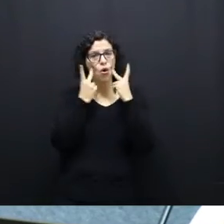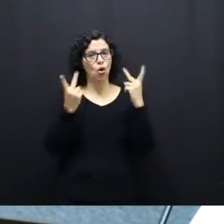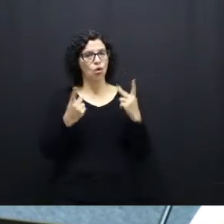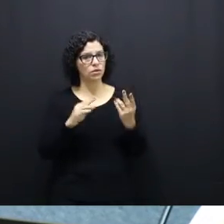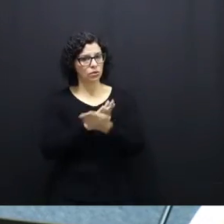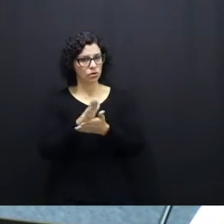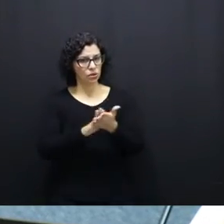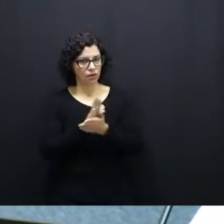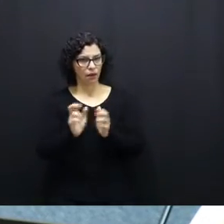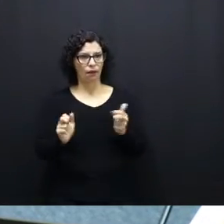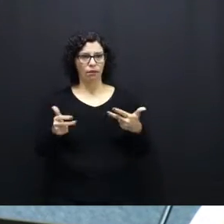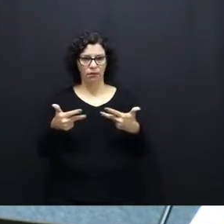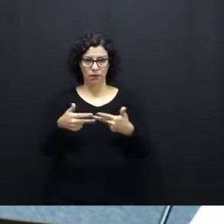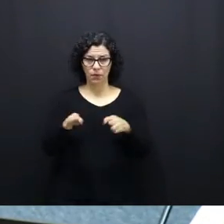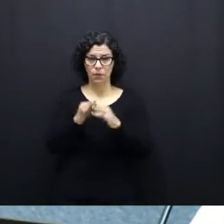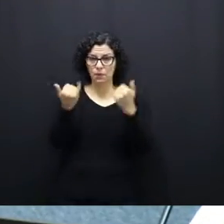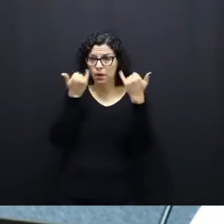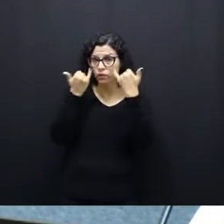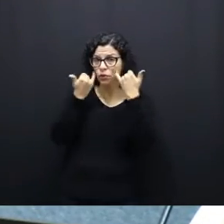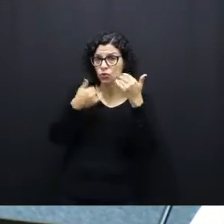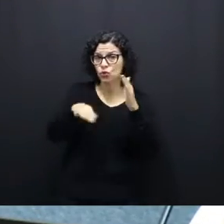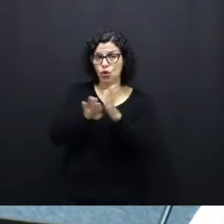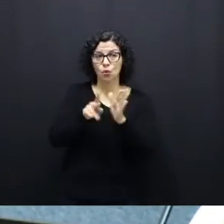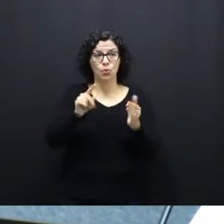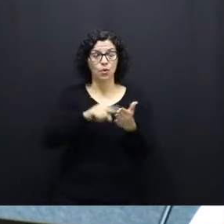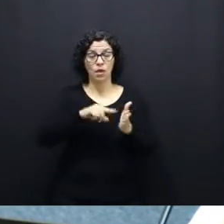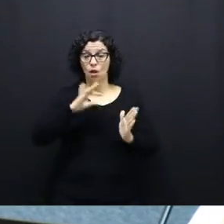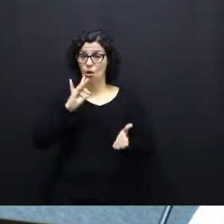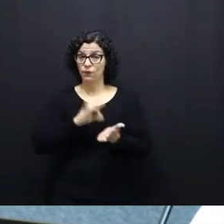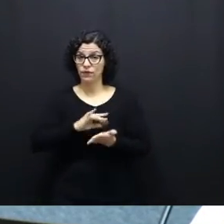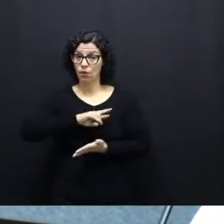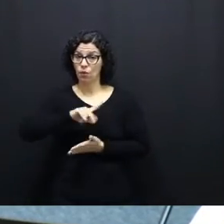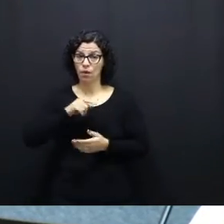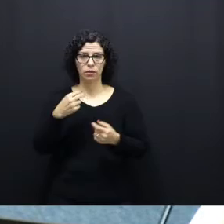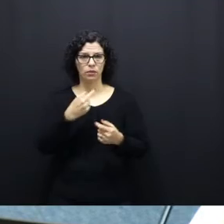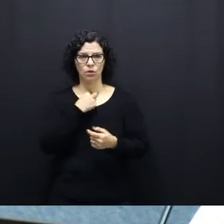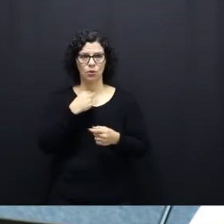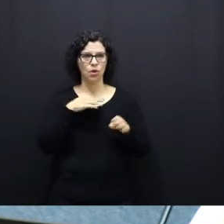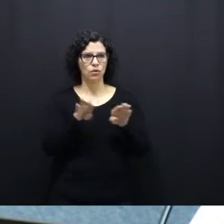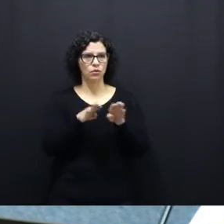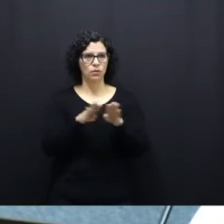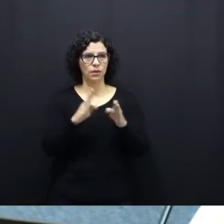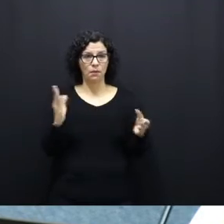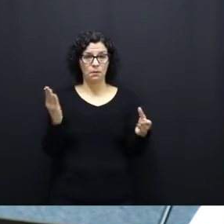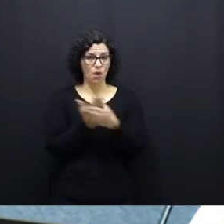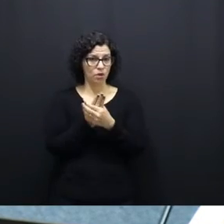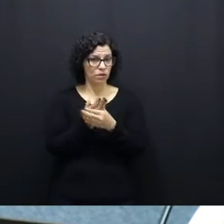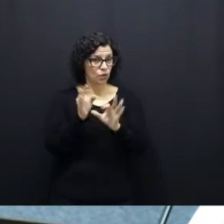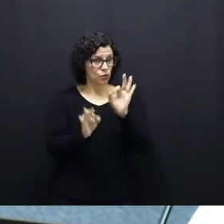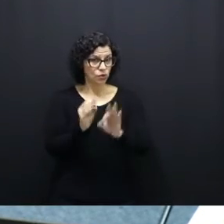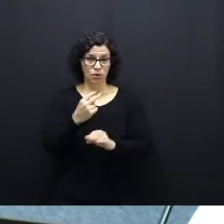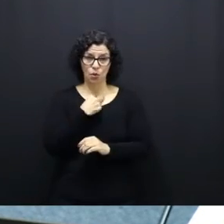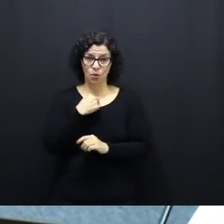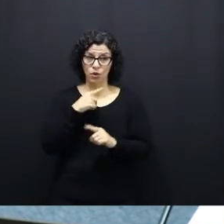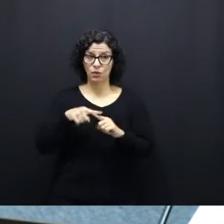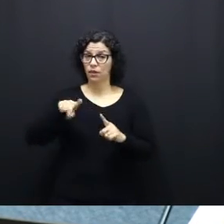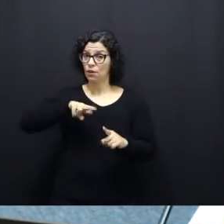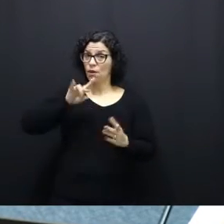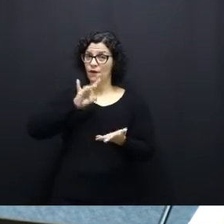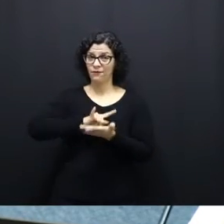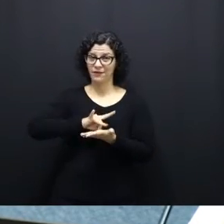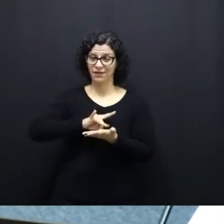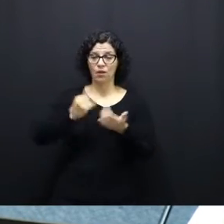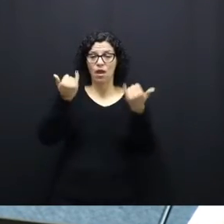sua casa infelizmente as informações que vêm por não ser oficiais eu não pude entrar com ação judicial que não são oficiais